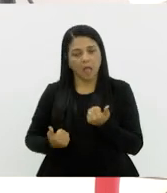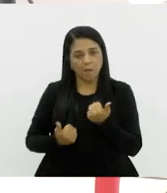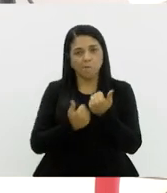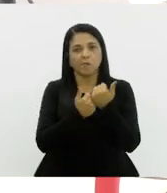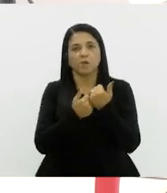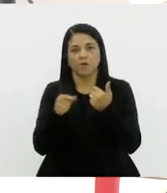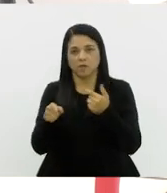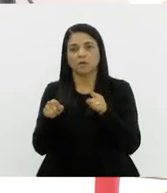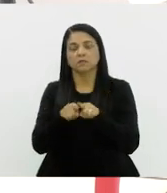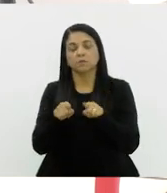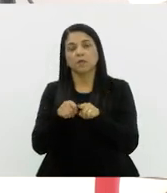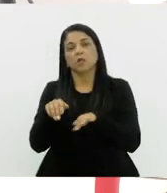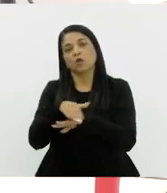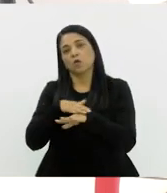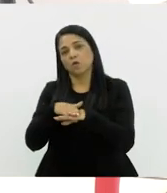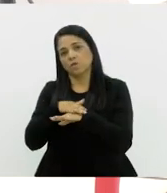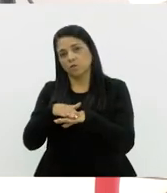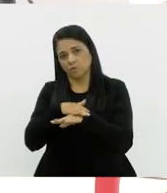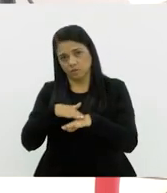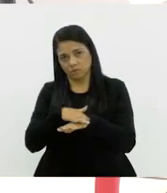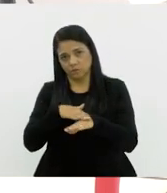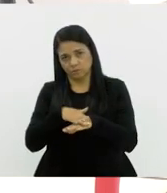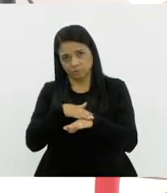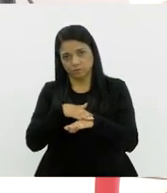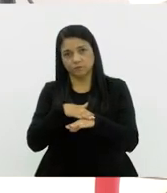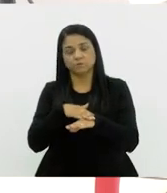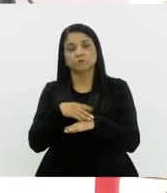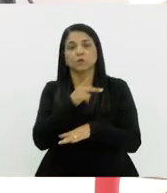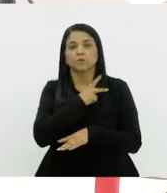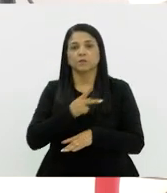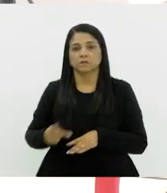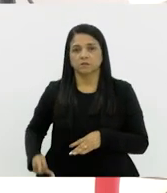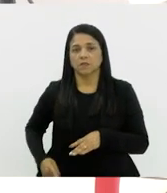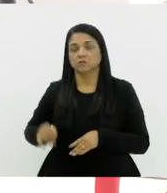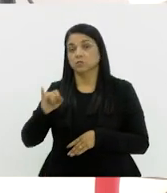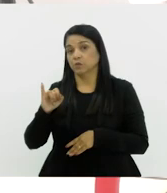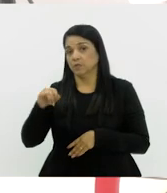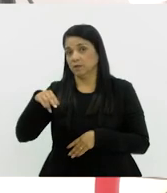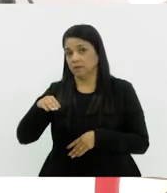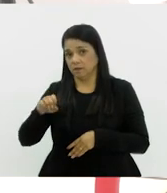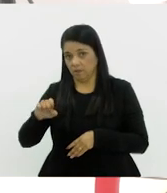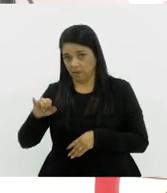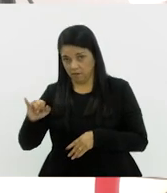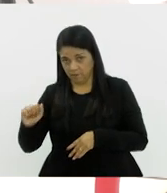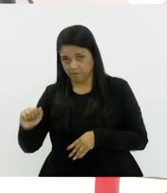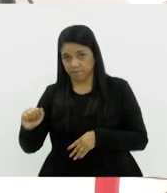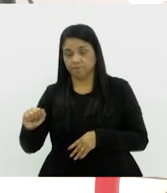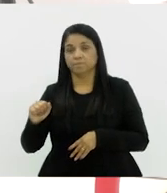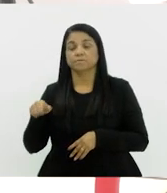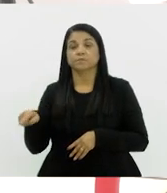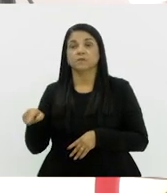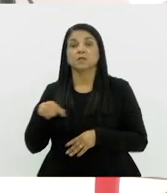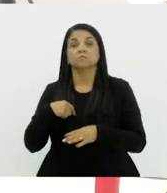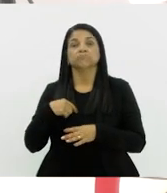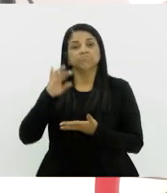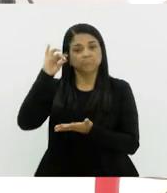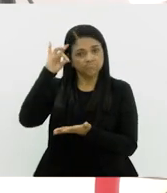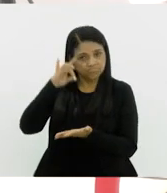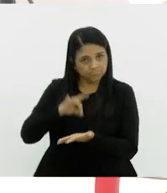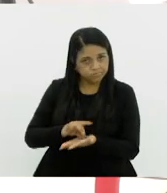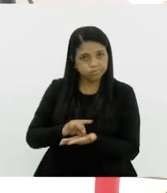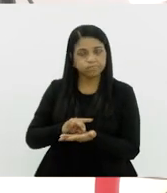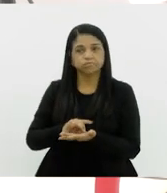também falamos com o atual presidente do INEA, né? Eles confirmaram e